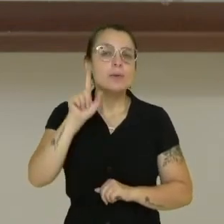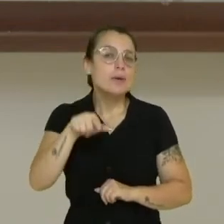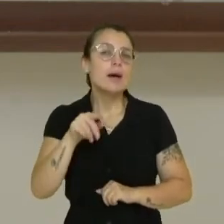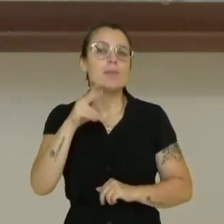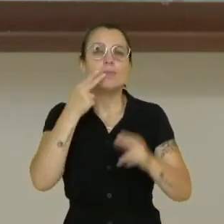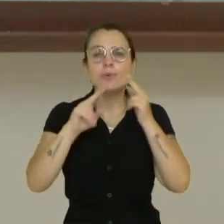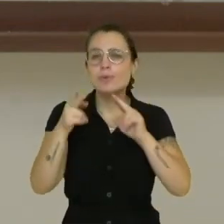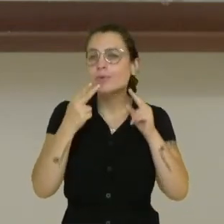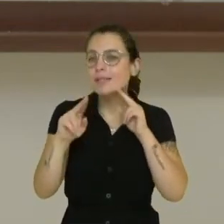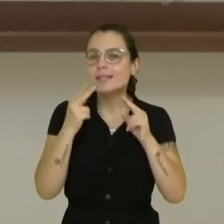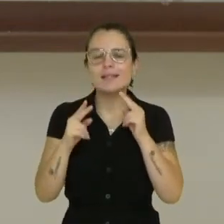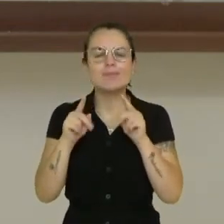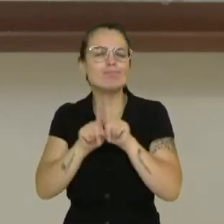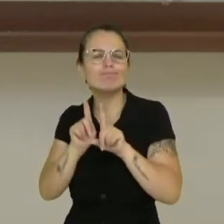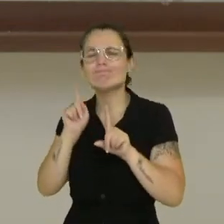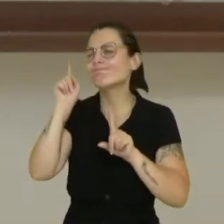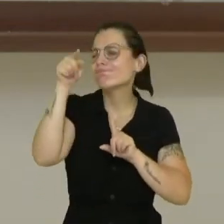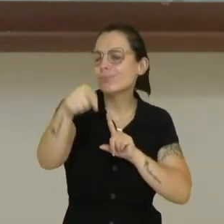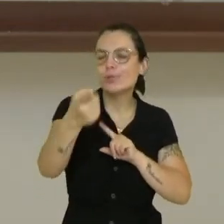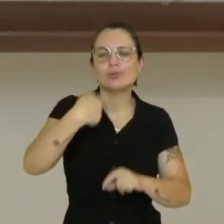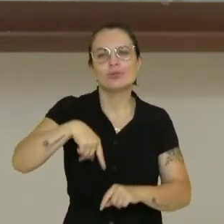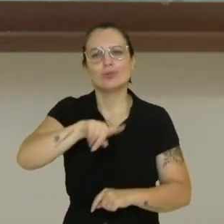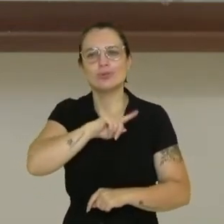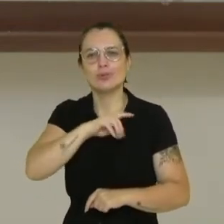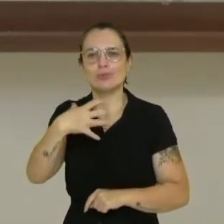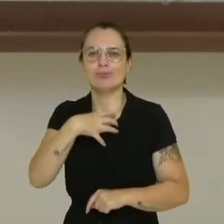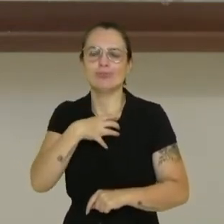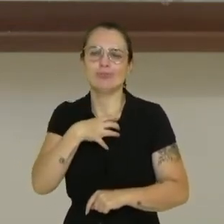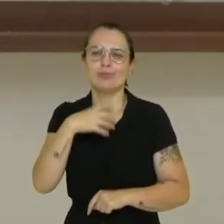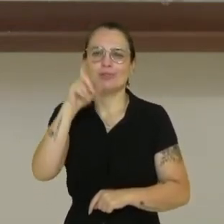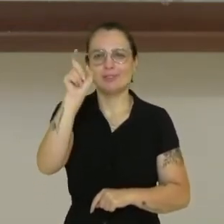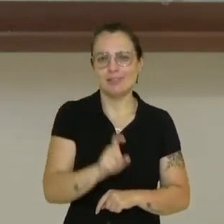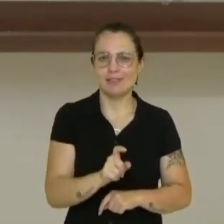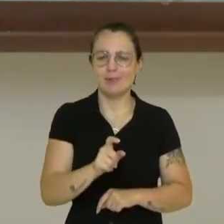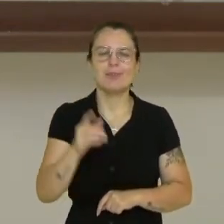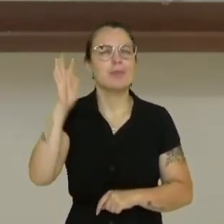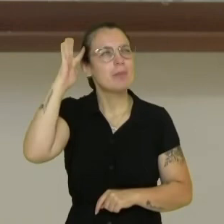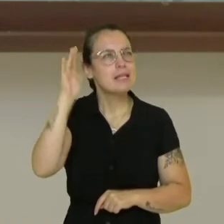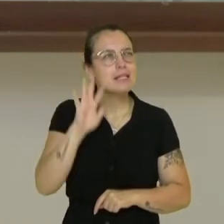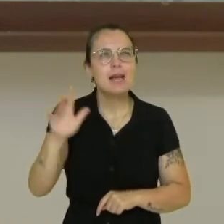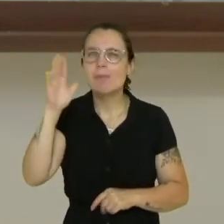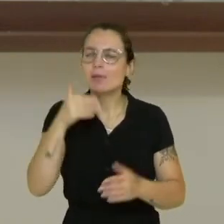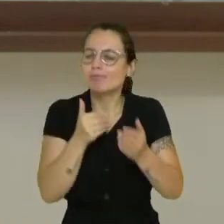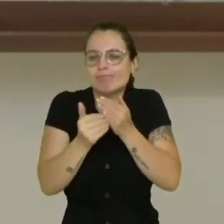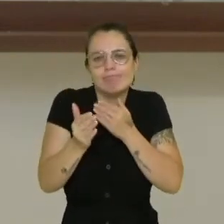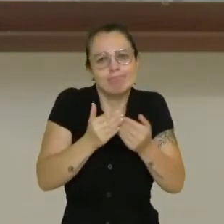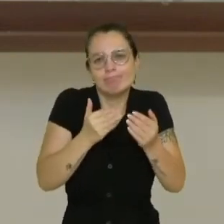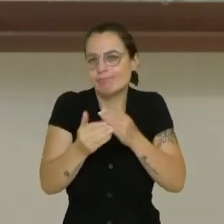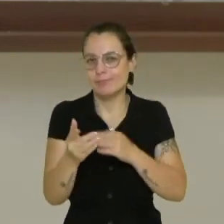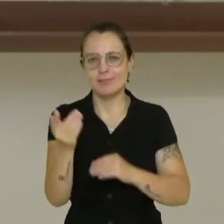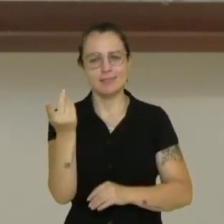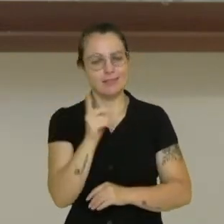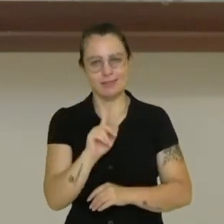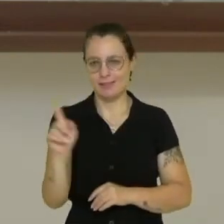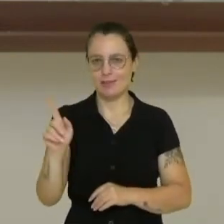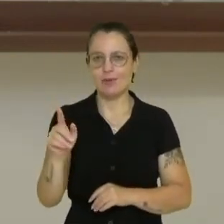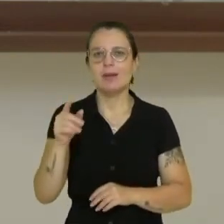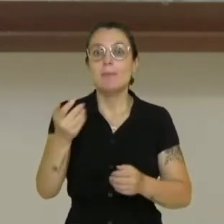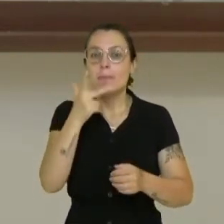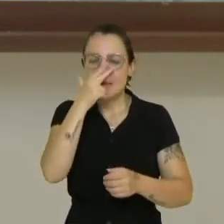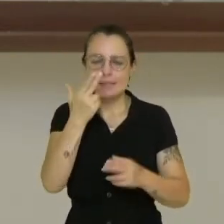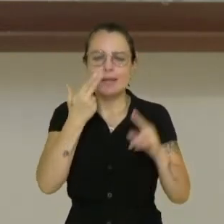ela transcende o nosso estado de ser. Independente do tipo de pensamento, porquê disso ou porquê daquilo, a música naturalmente